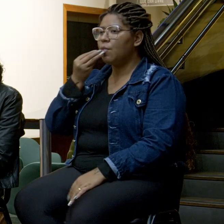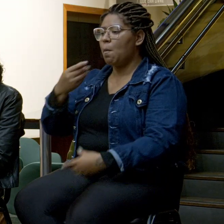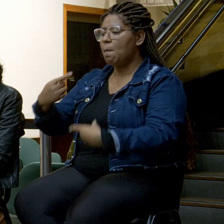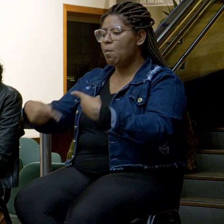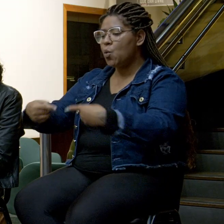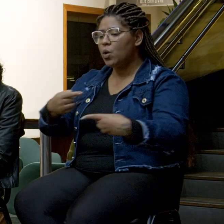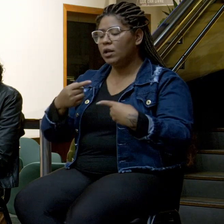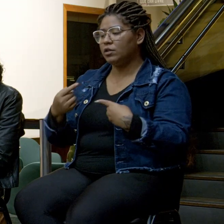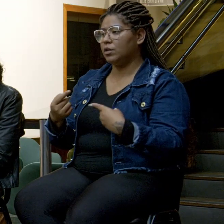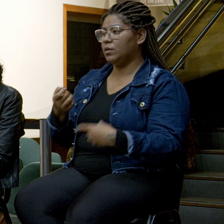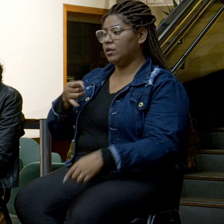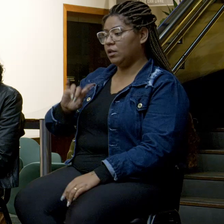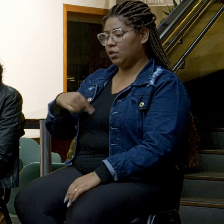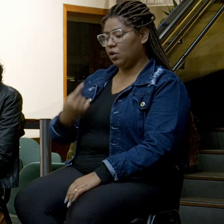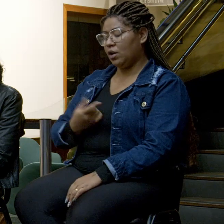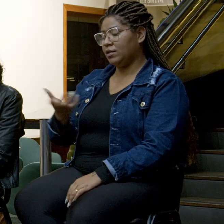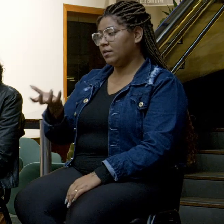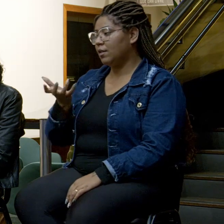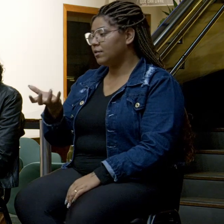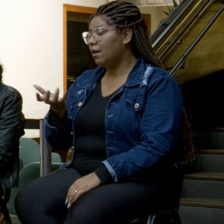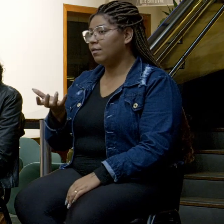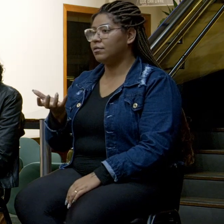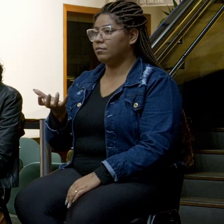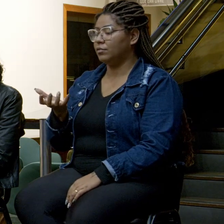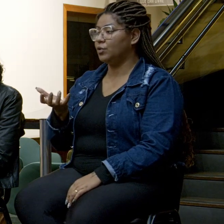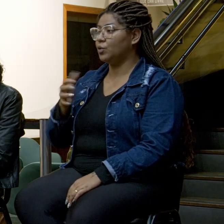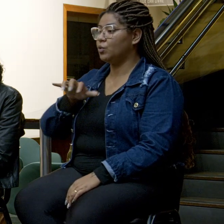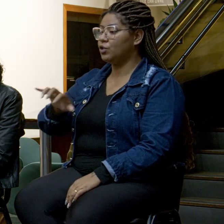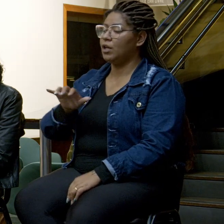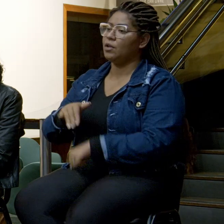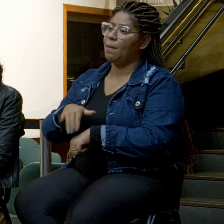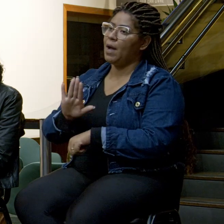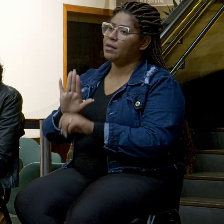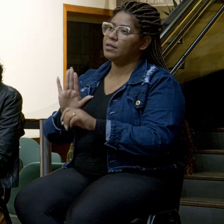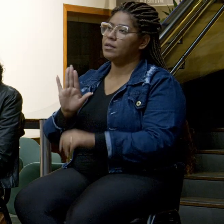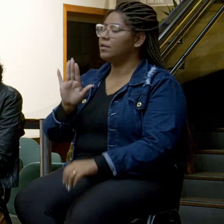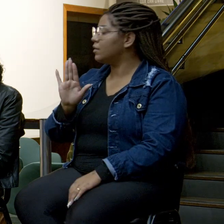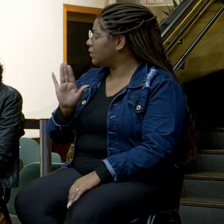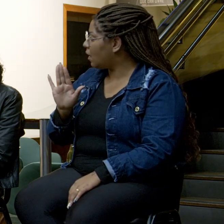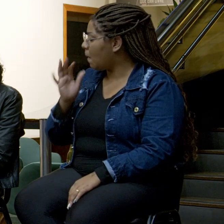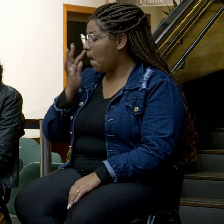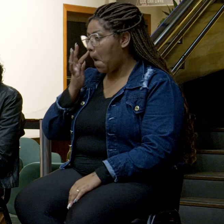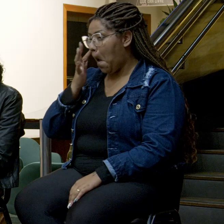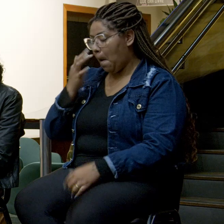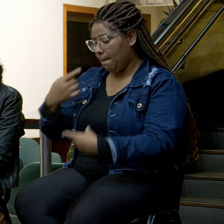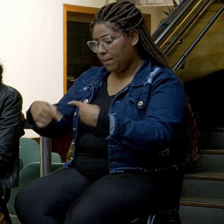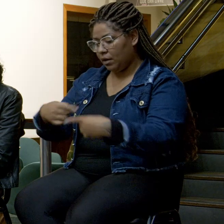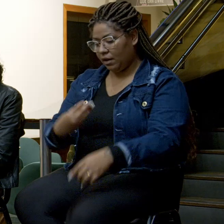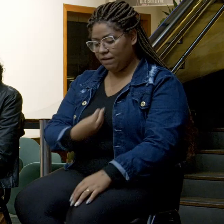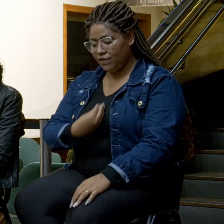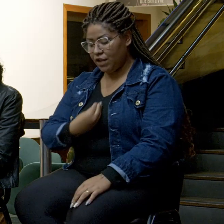político, se a gente quiser, né? No sentido mais generoso da política, que é conviver junto,